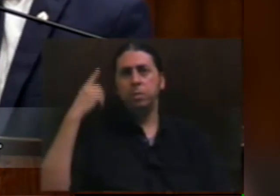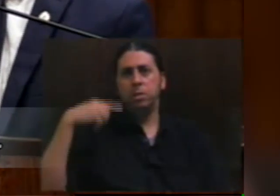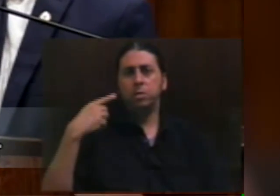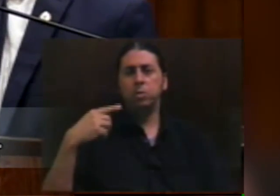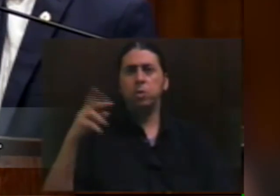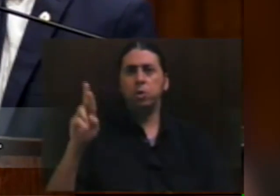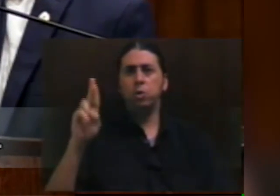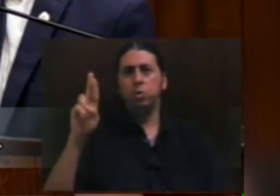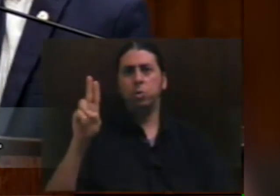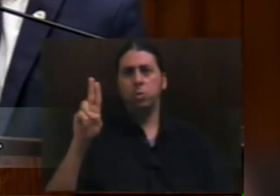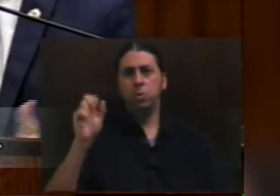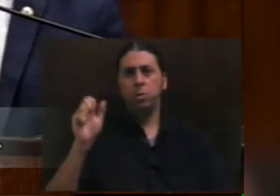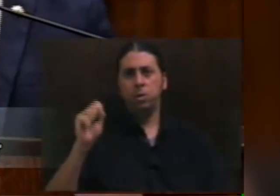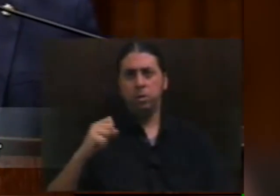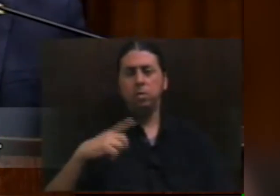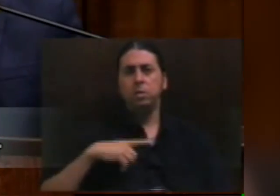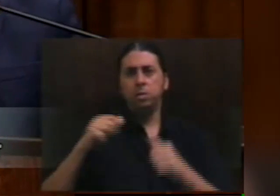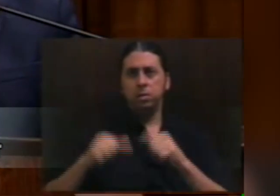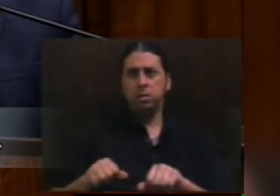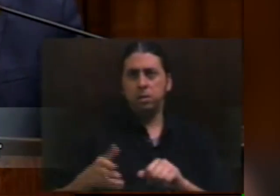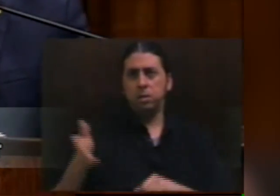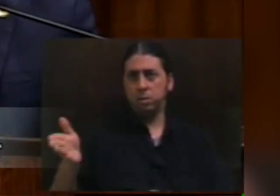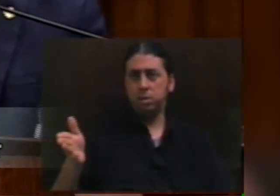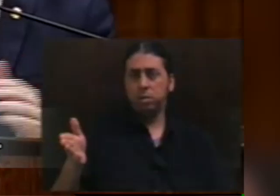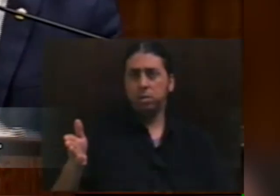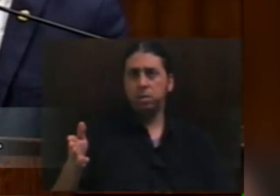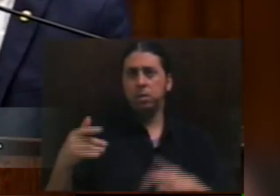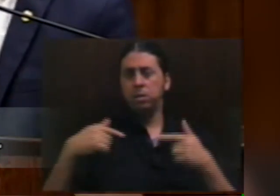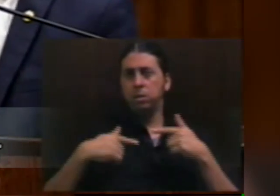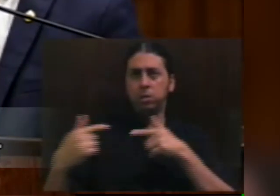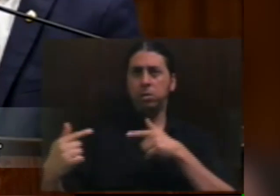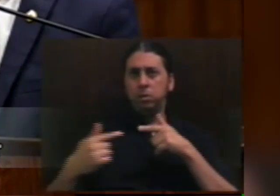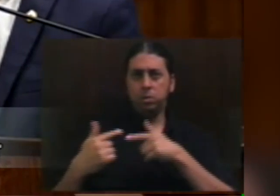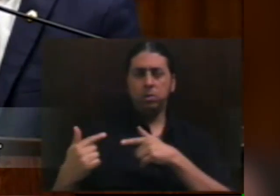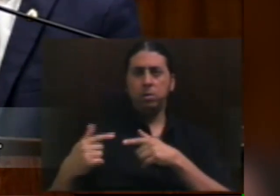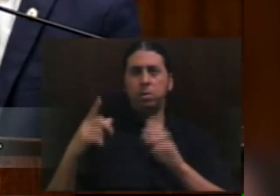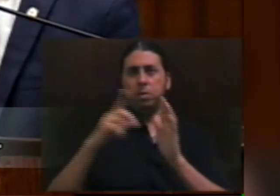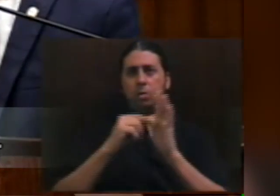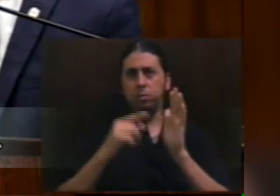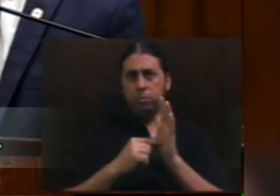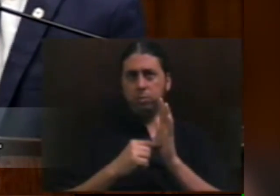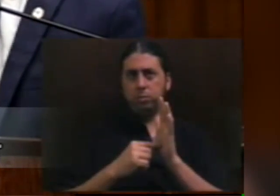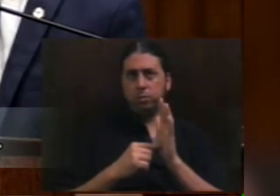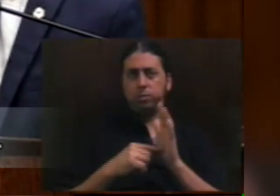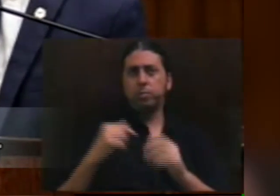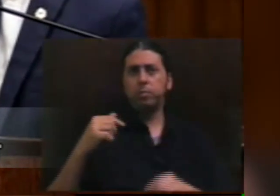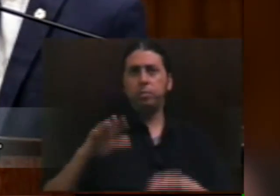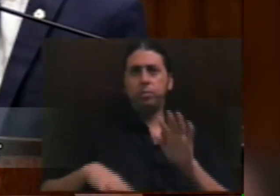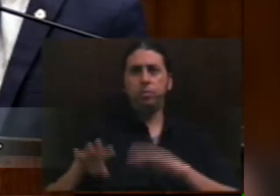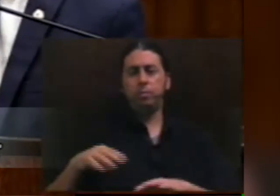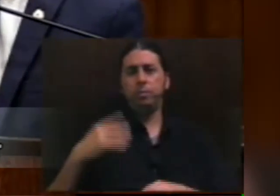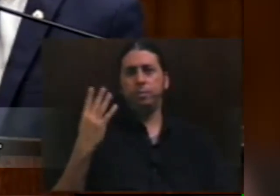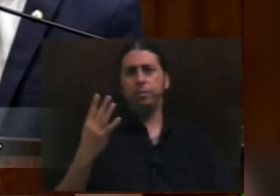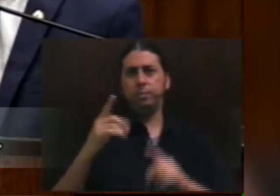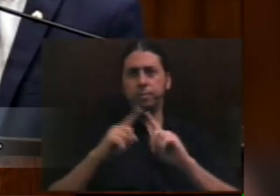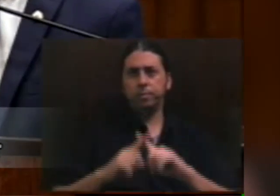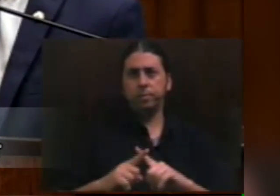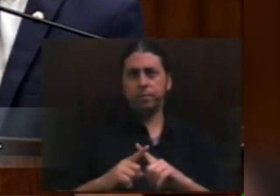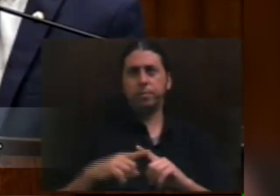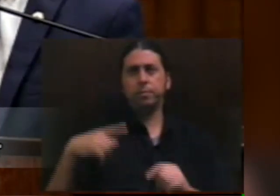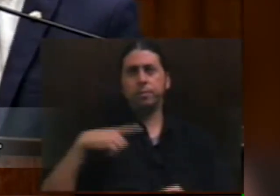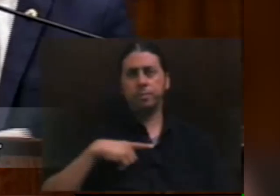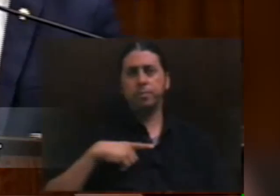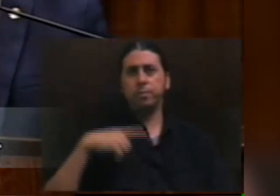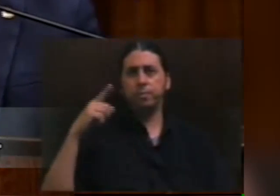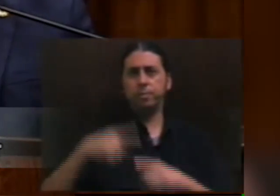Ruas, que está aqui no plenário e que muito questionou Vossa Excelência em virtude deste artigo, por no mínimo 4 vezes foi